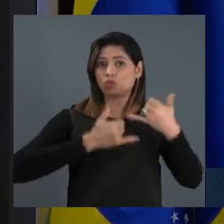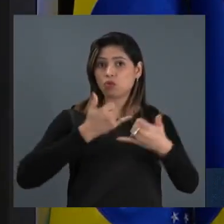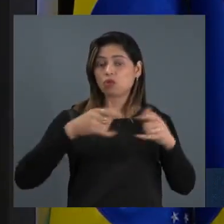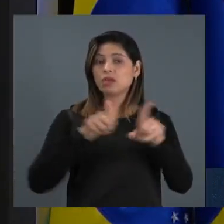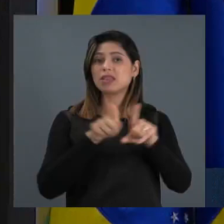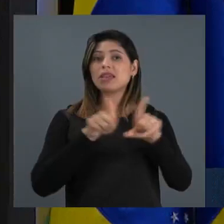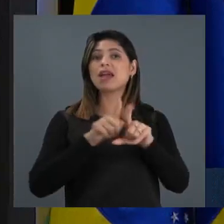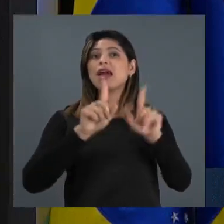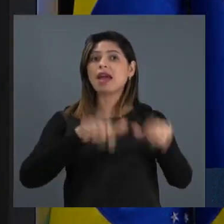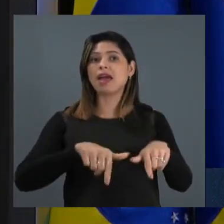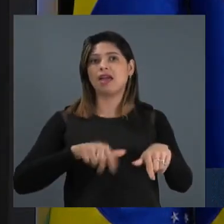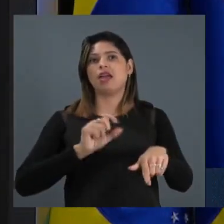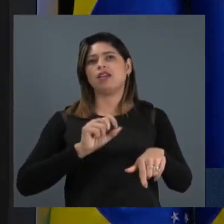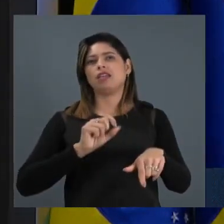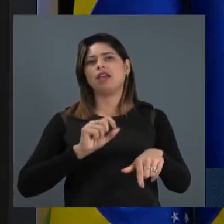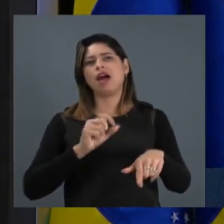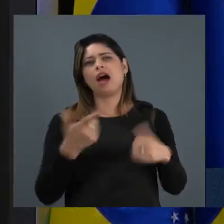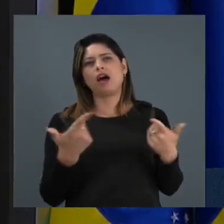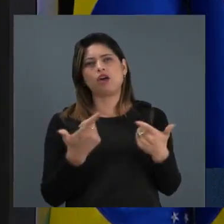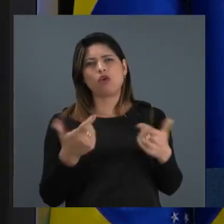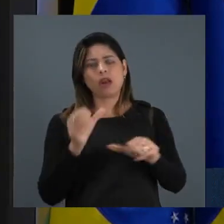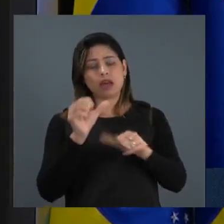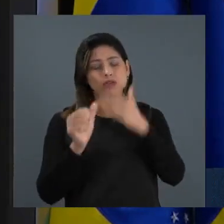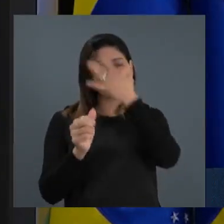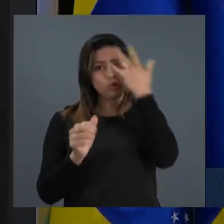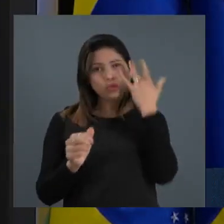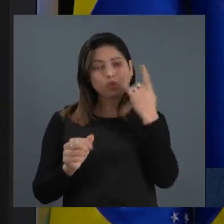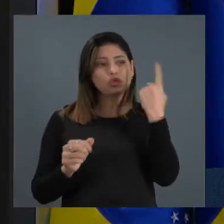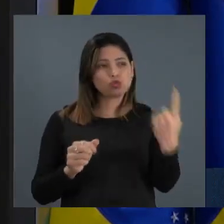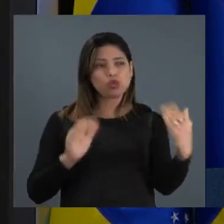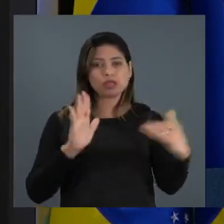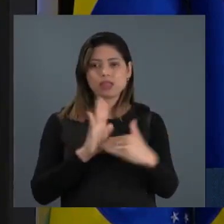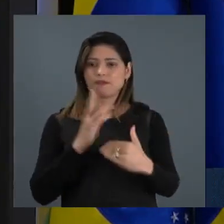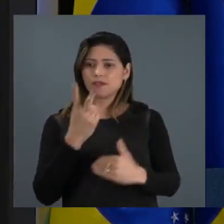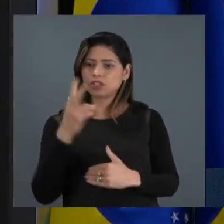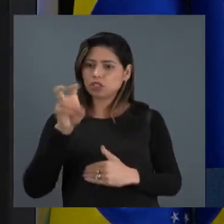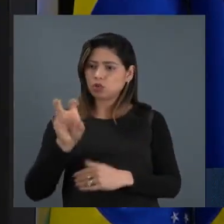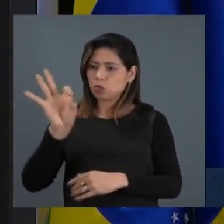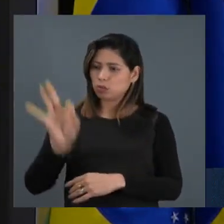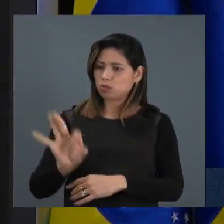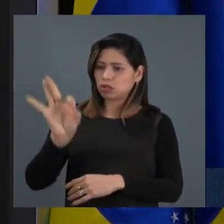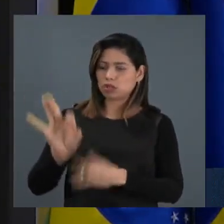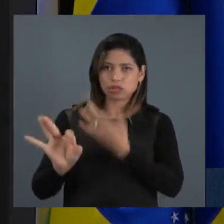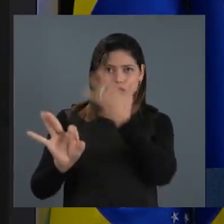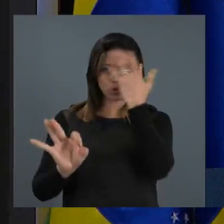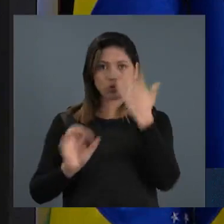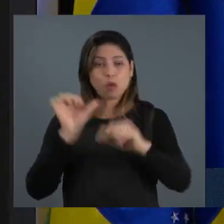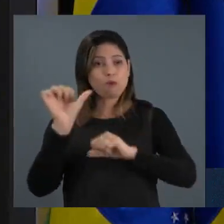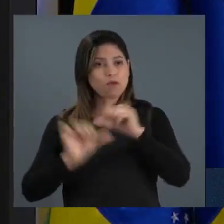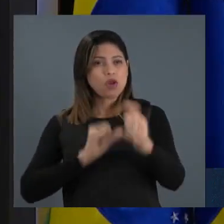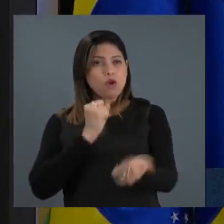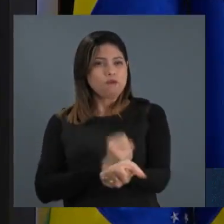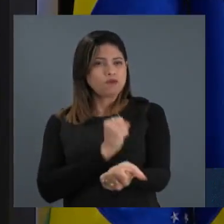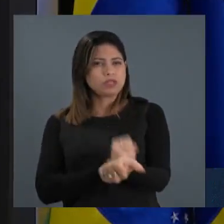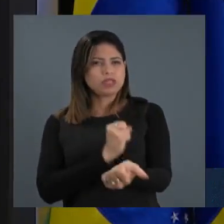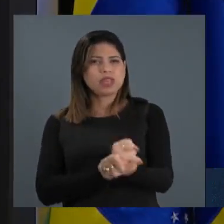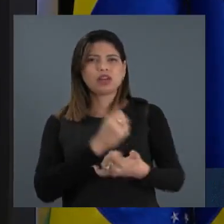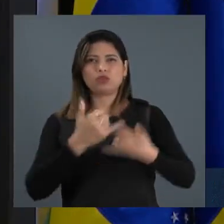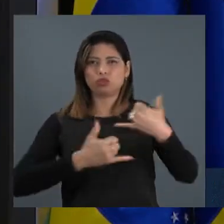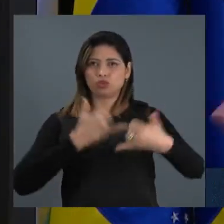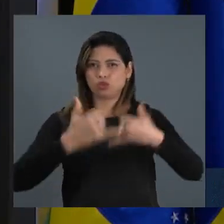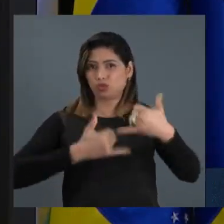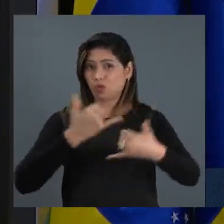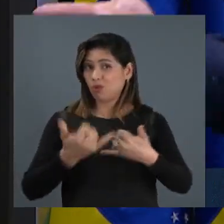da população torna-se um ludopata. Isso no Brasil significa ter entre 2,5 e 10 milhões de